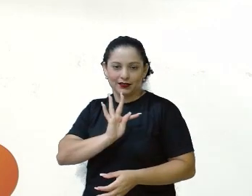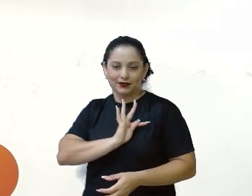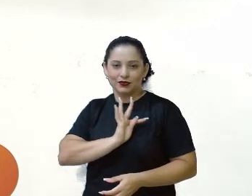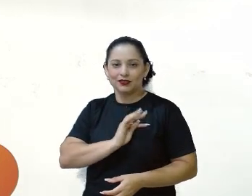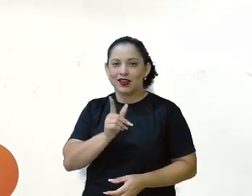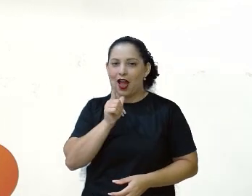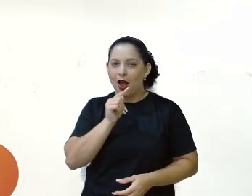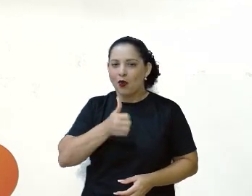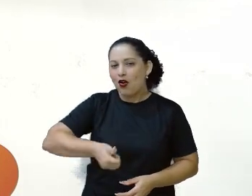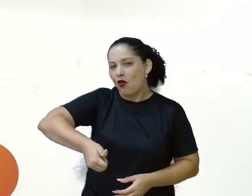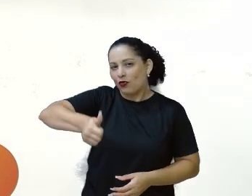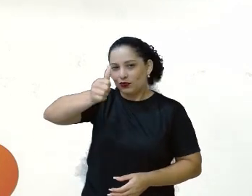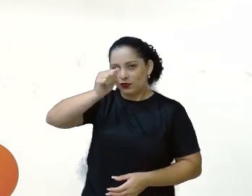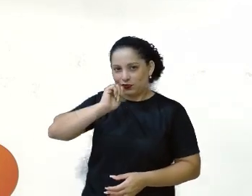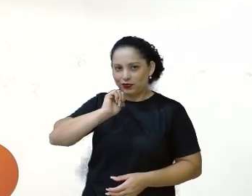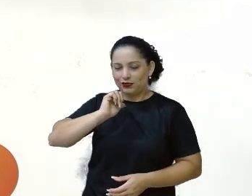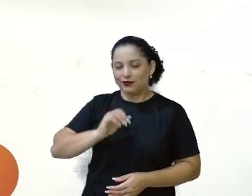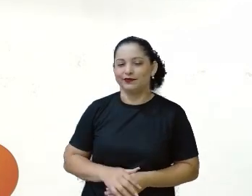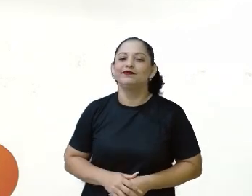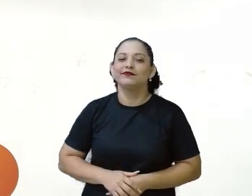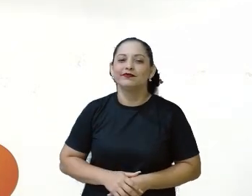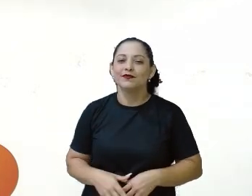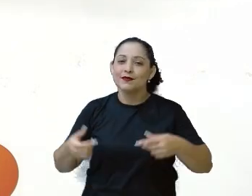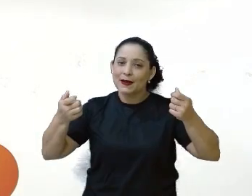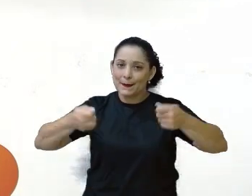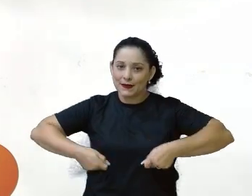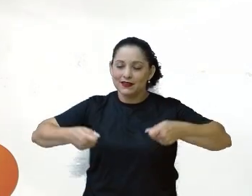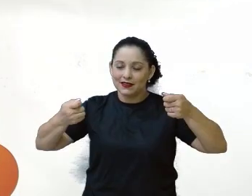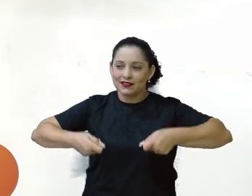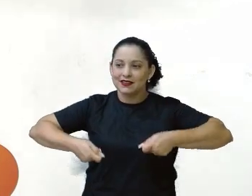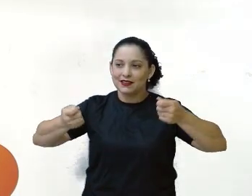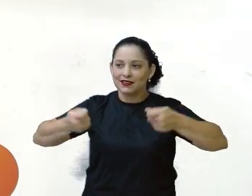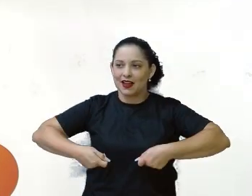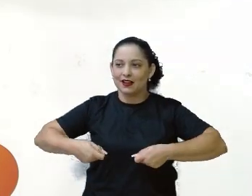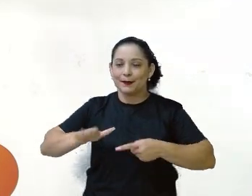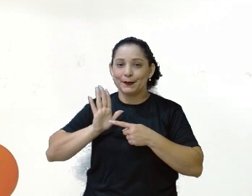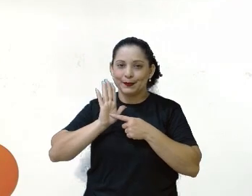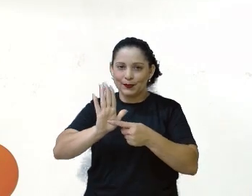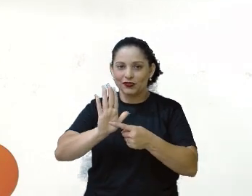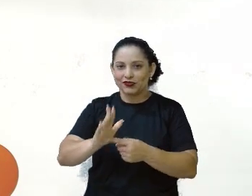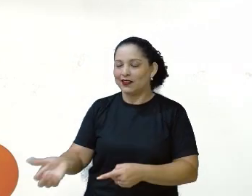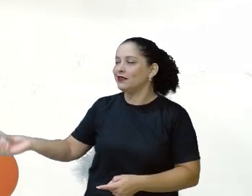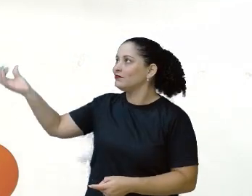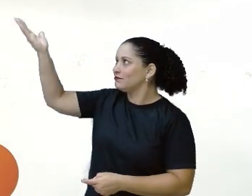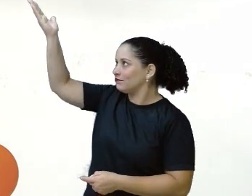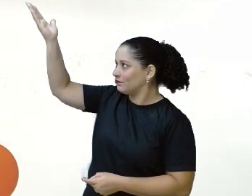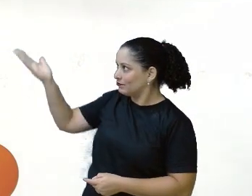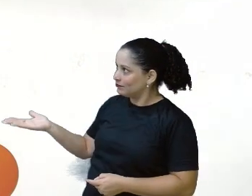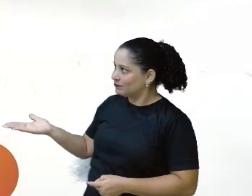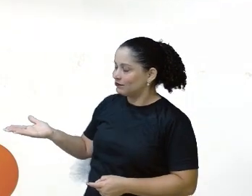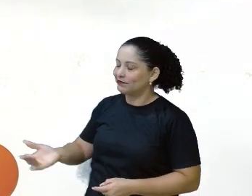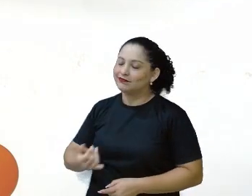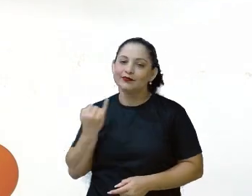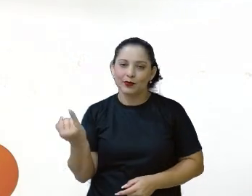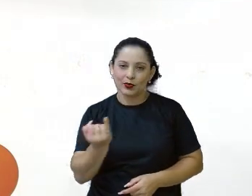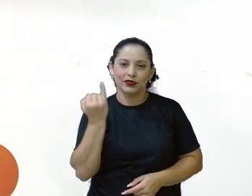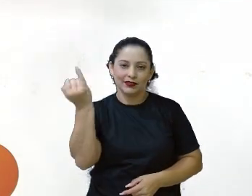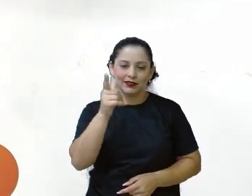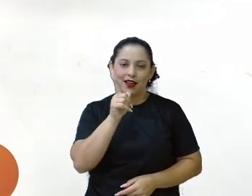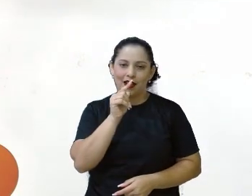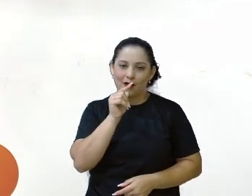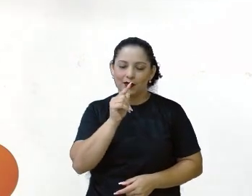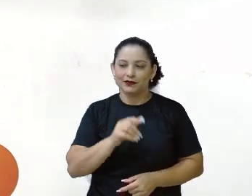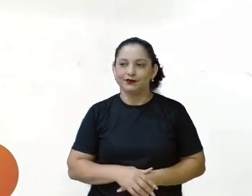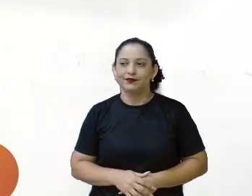cheios. Eu não tenho como falar de medida de capacidade sem citar esse líquido tão importante.